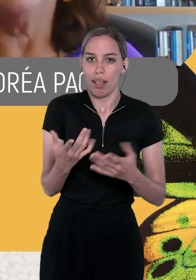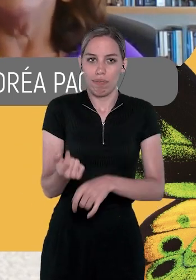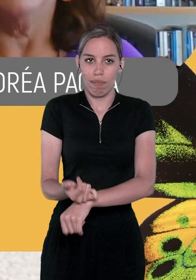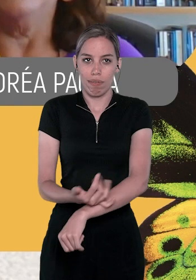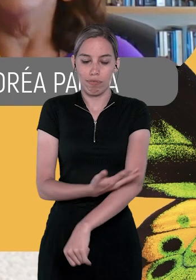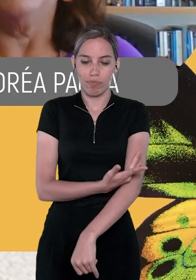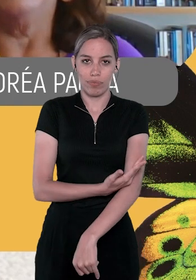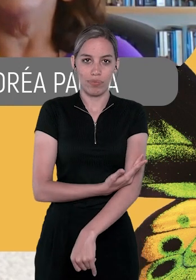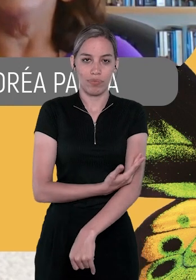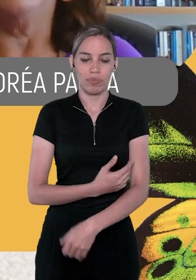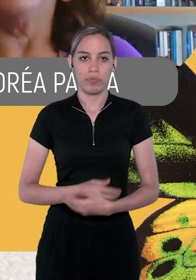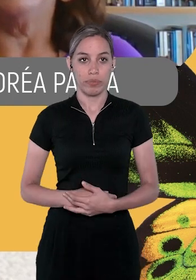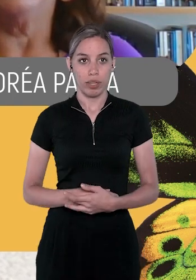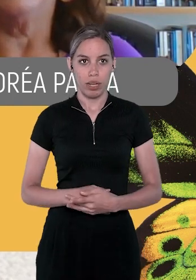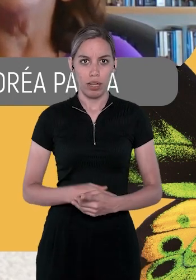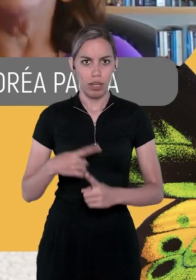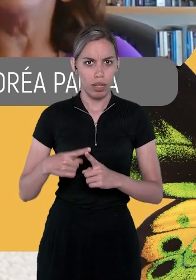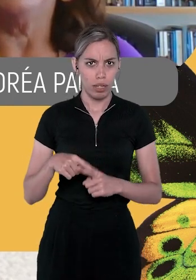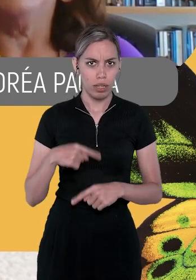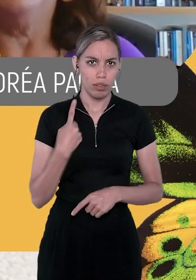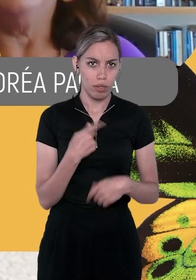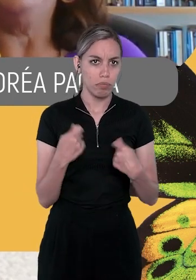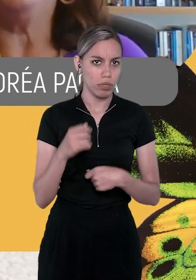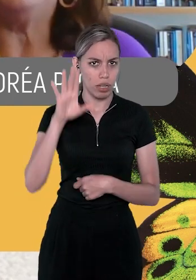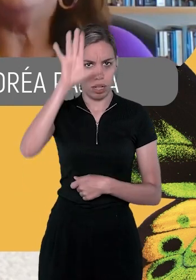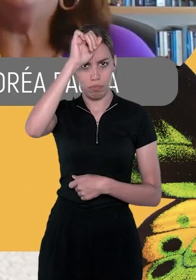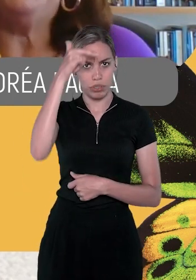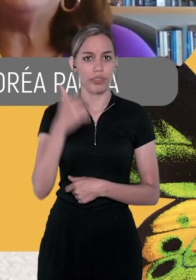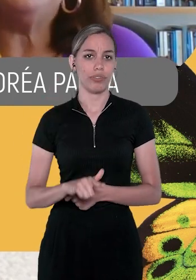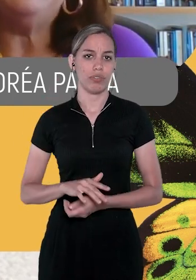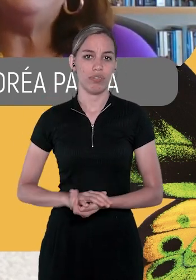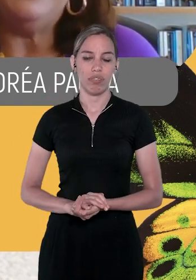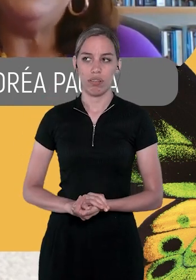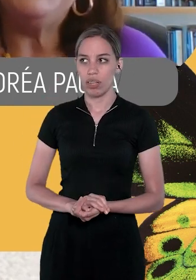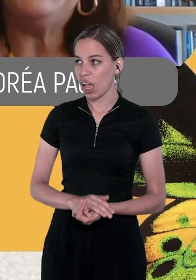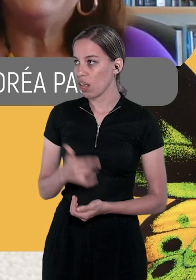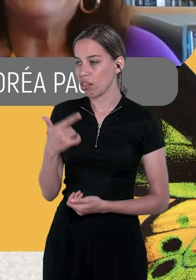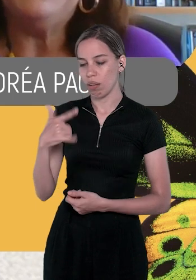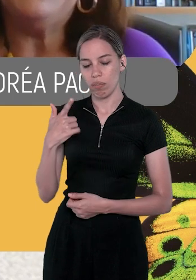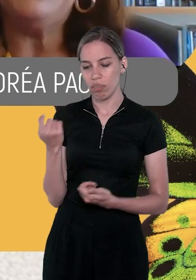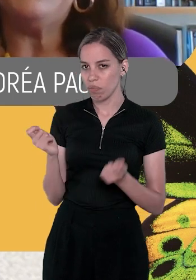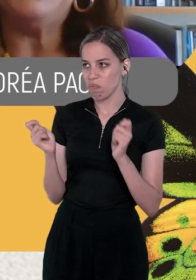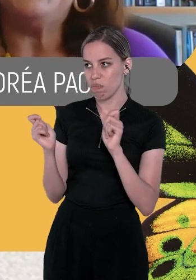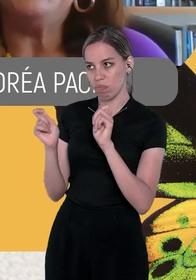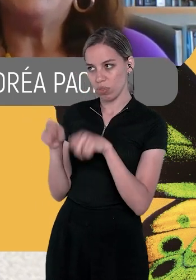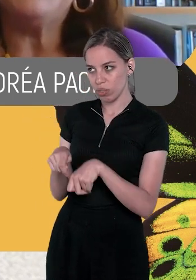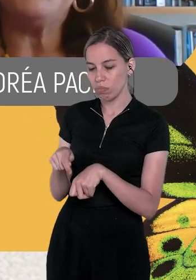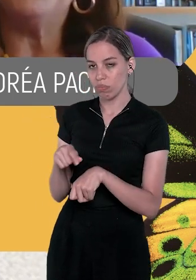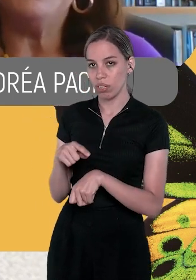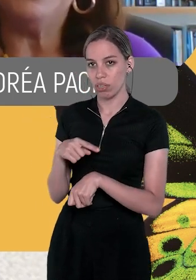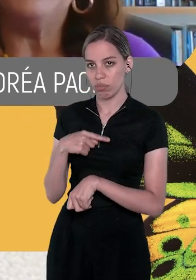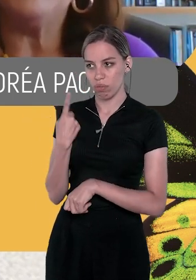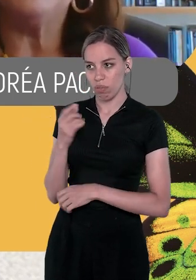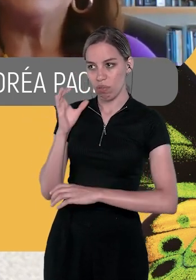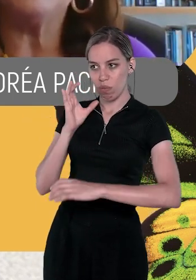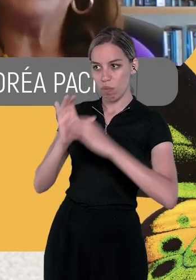afetivamente, que é uma coisa que a gente precisa reaprender. E não tem possibilidade da gente se